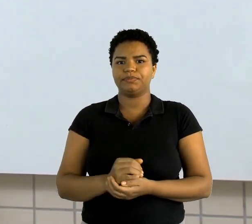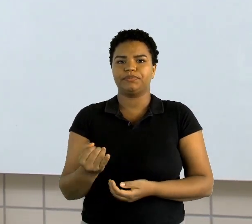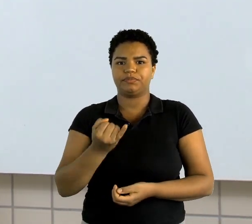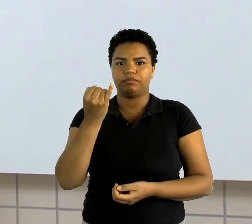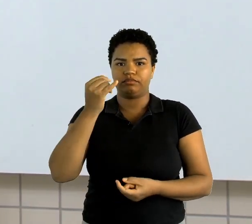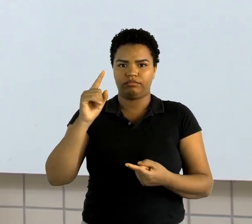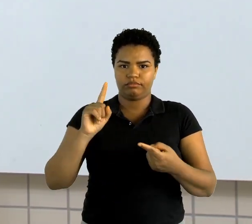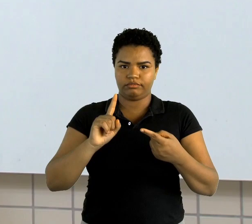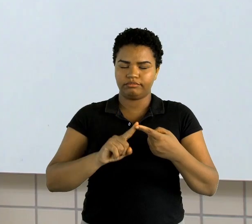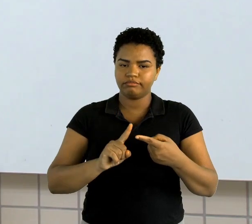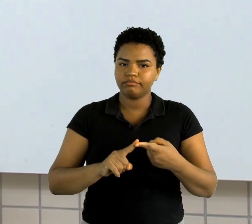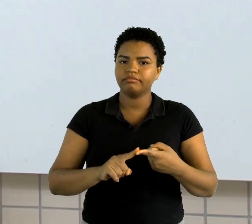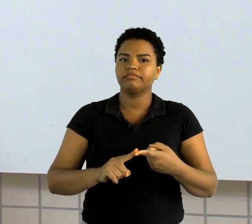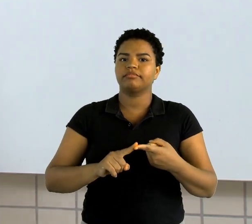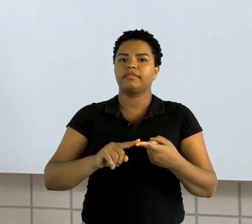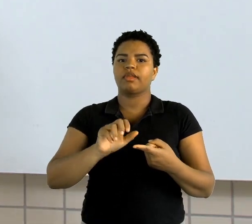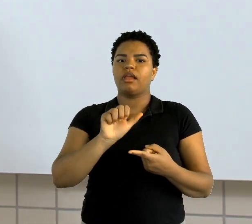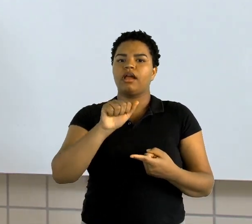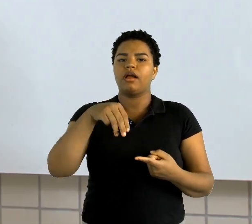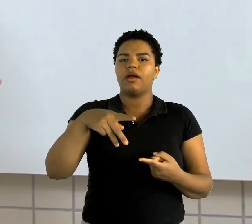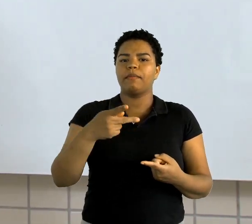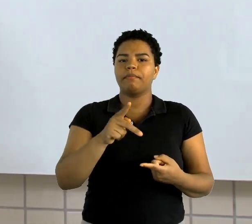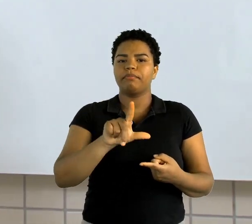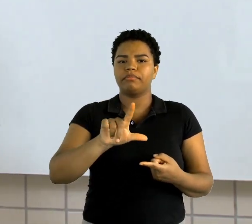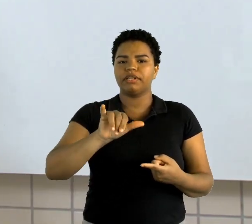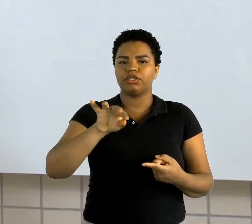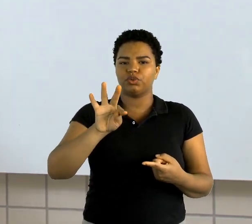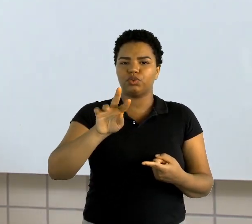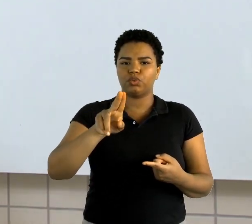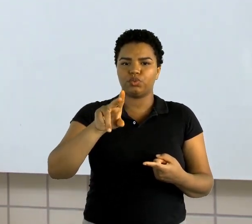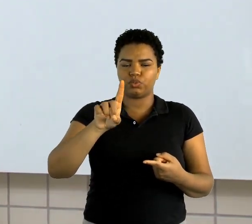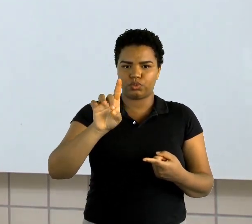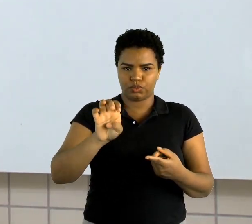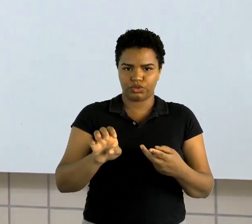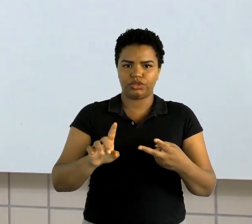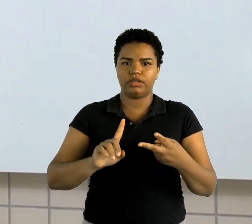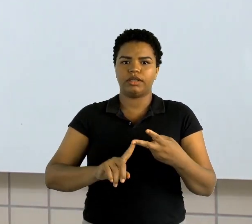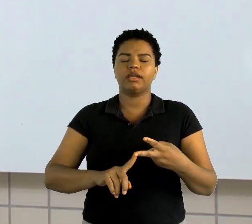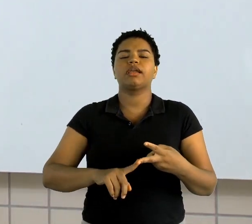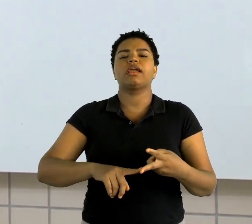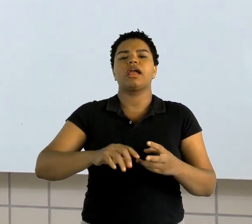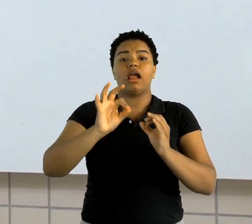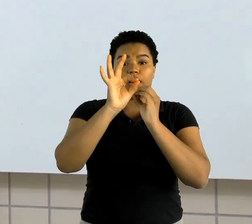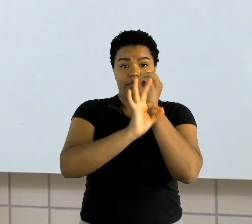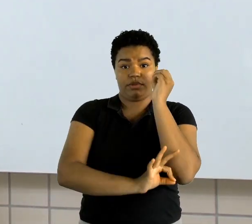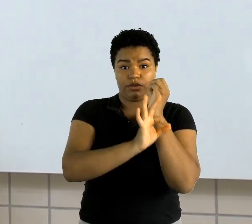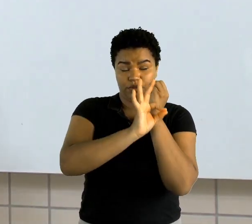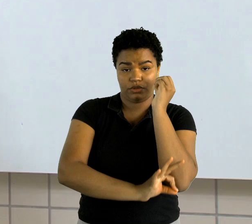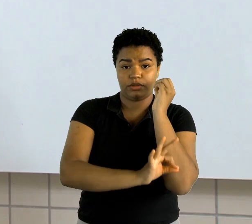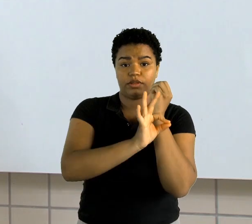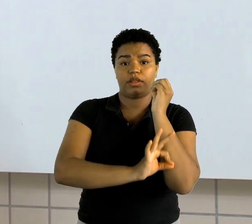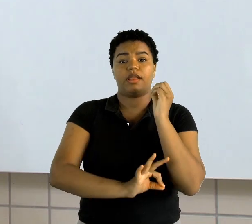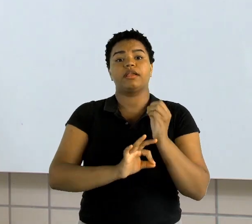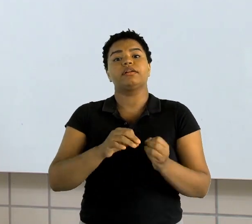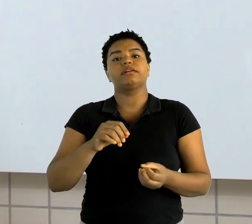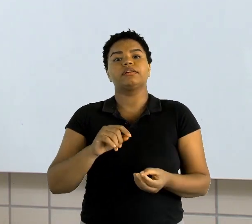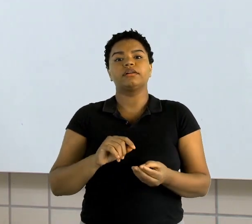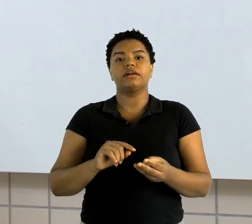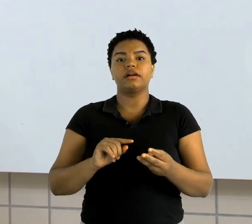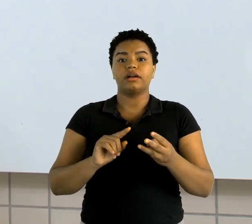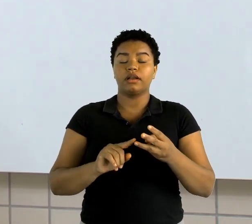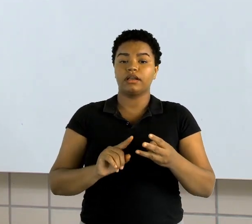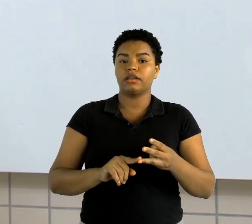amplitude térmica, que é a temperatura média e a precipitação média. Então vocês escutam muito na televisão, no